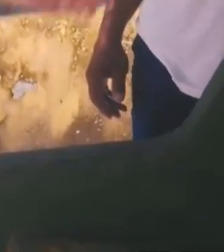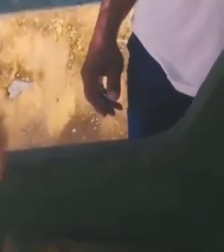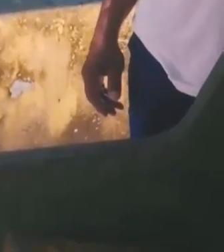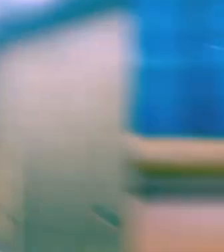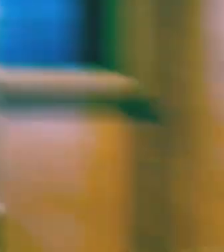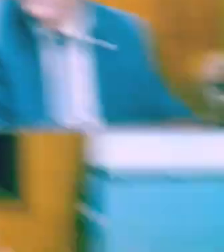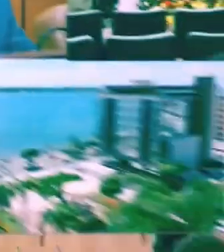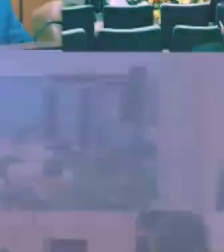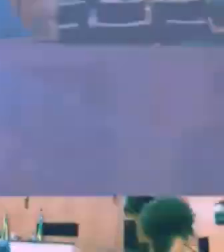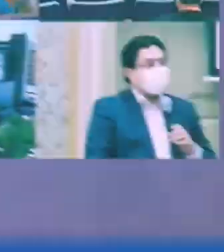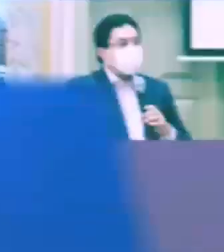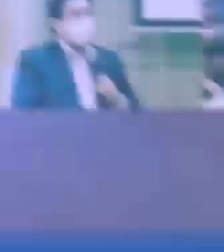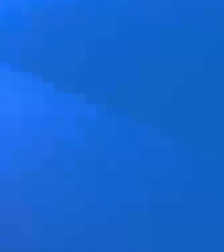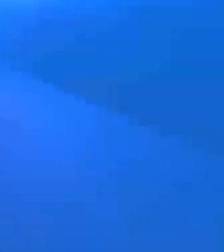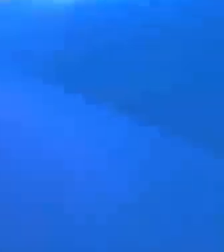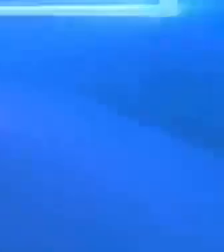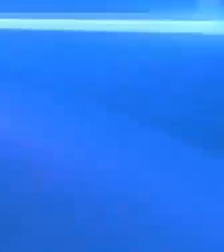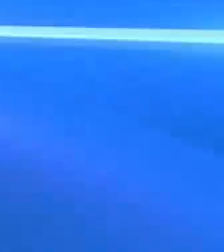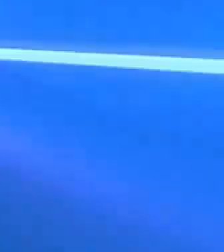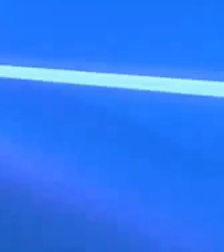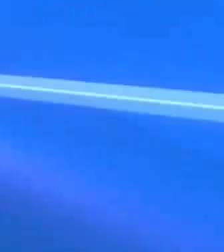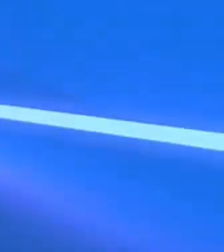minha arte.